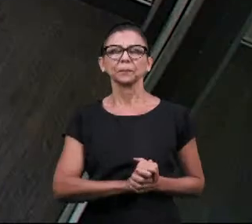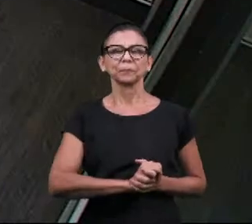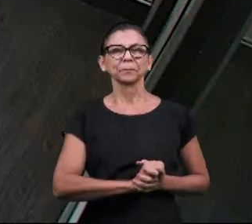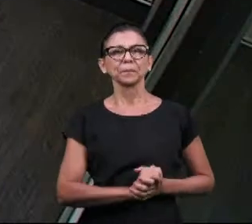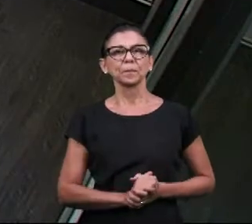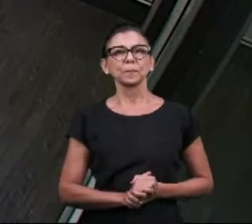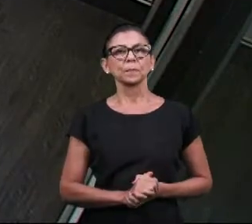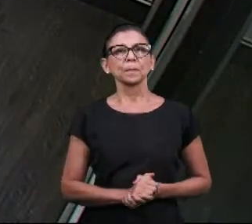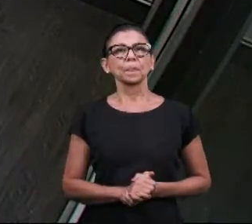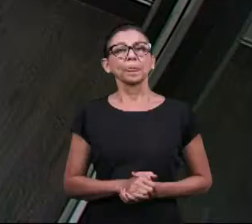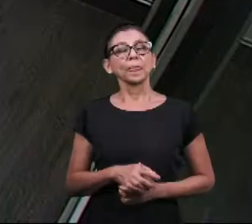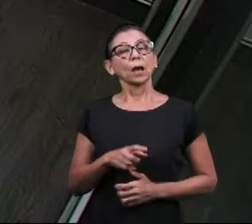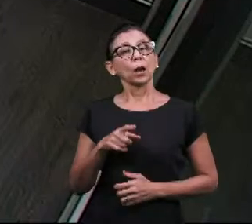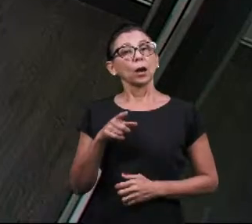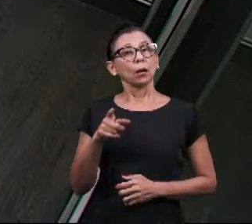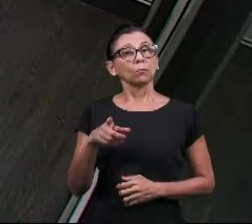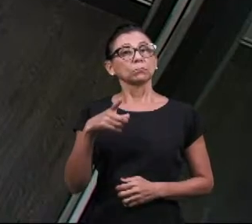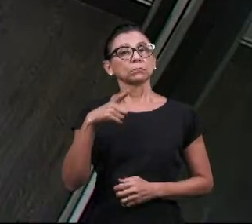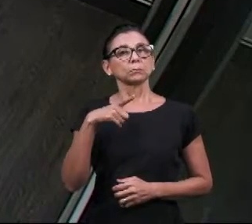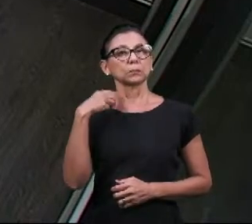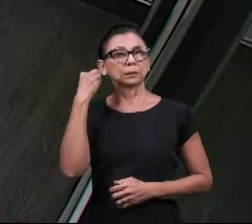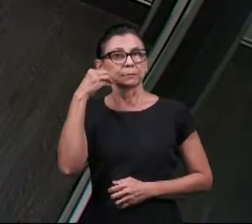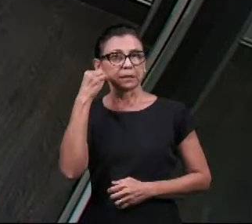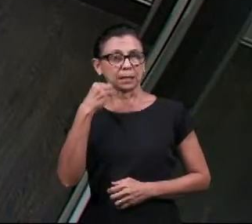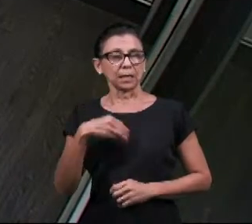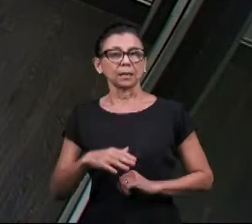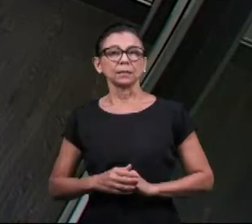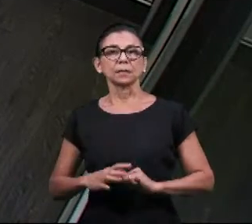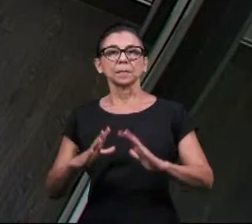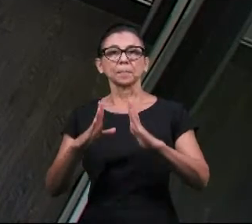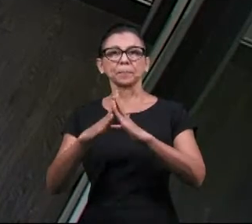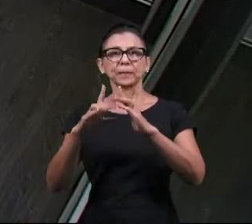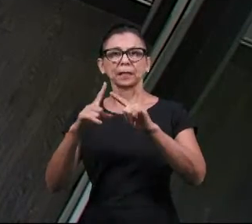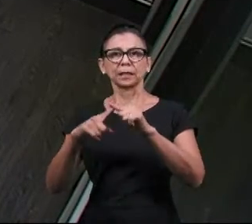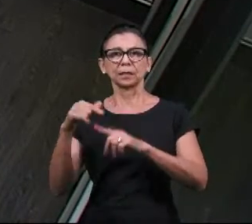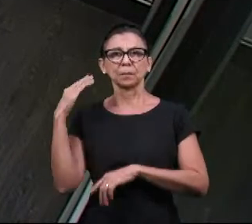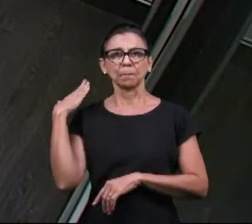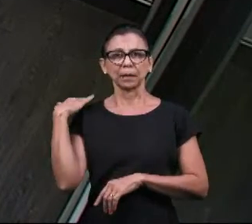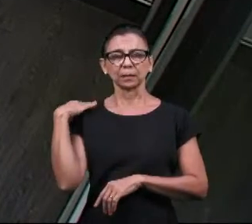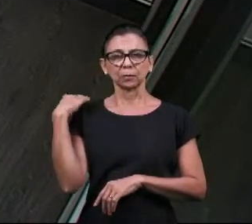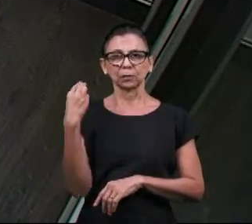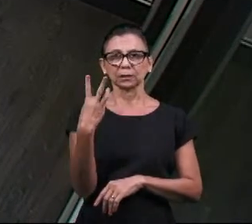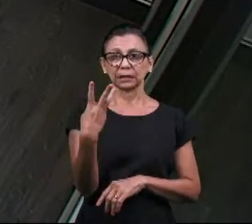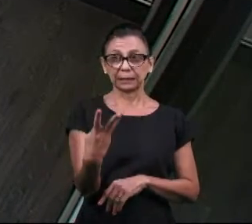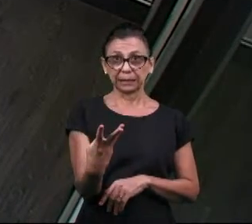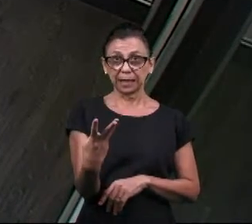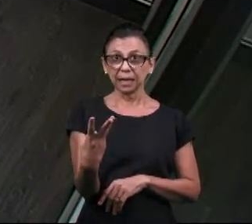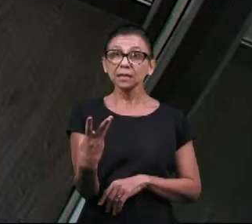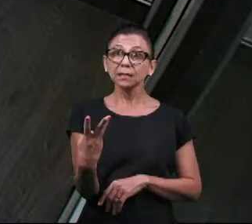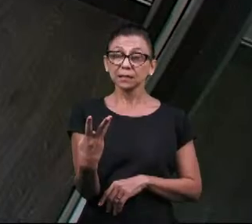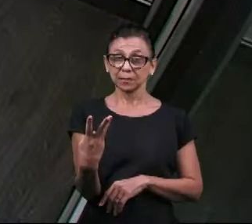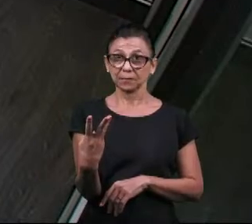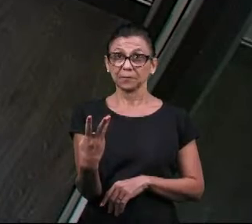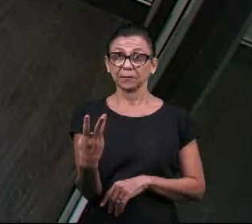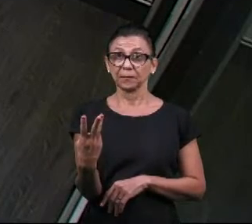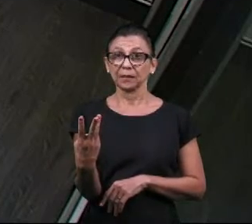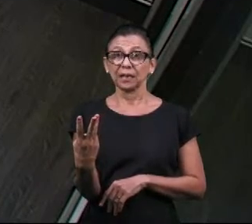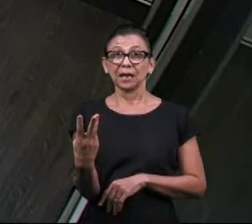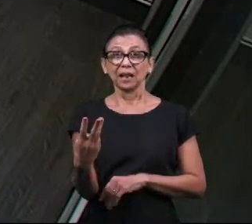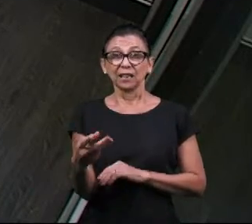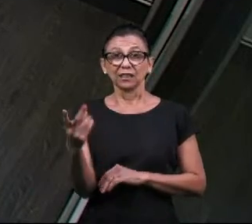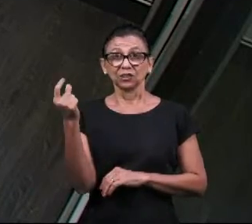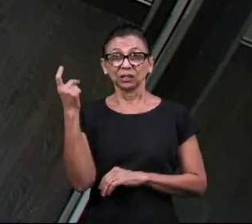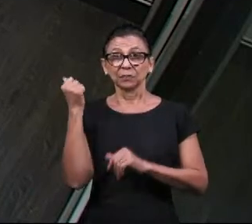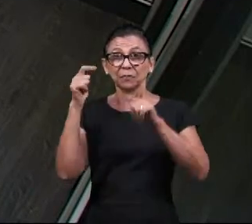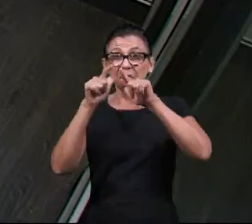Deus. A igreja Praia da Costa 3, né? Igreja do Moby Dick. Ali não tinha nada. Nós fizemos 6 meses de serenatas